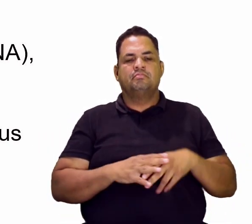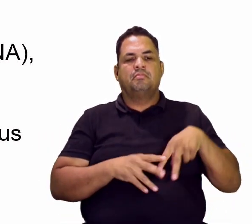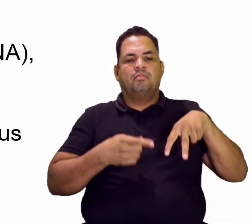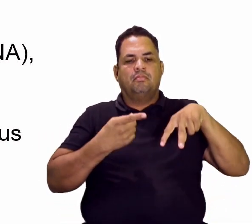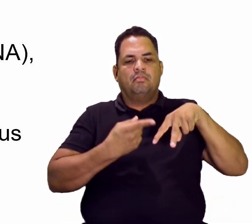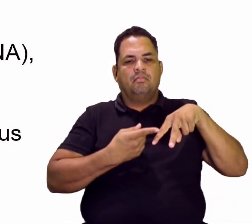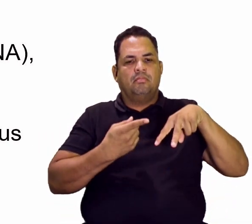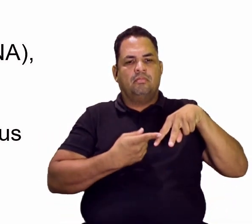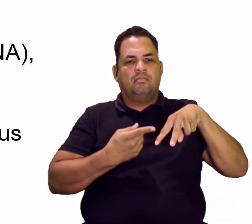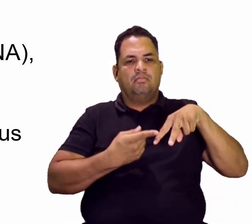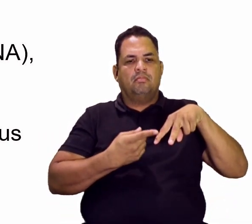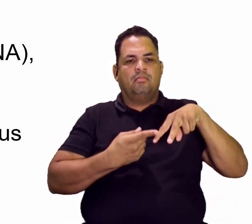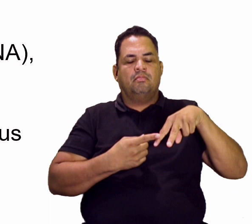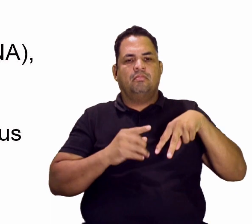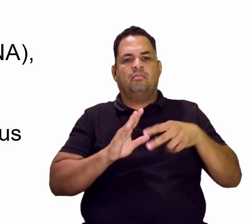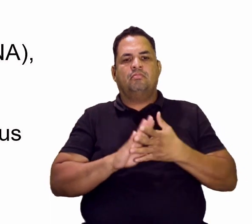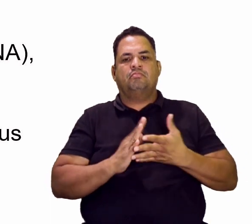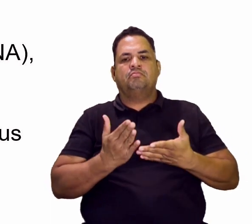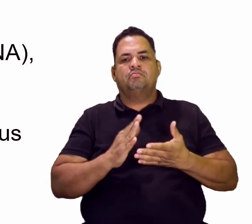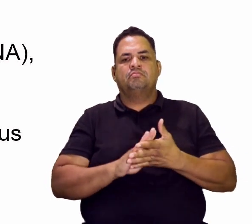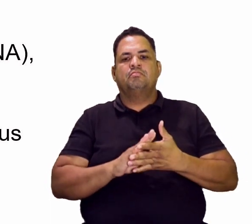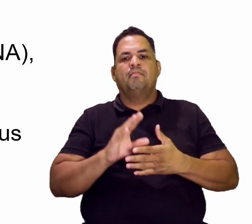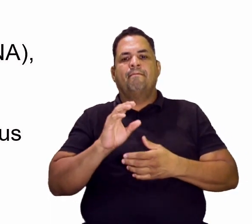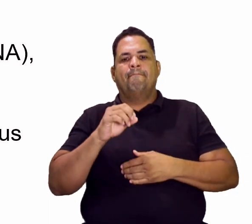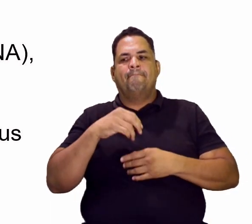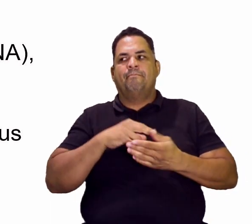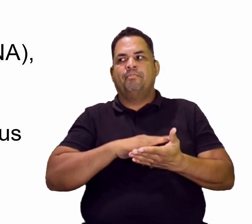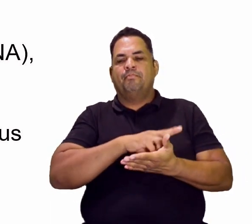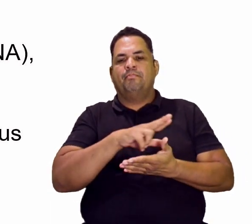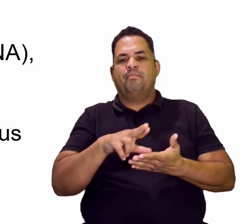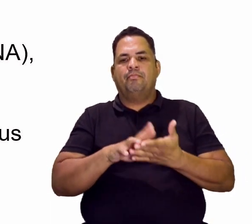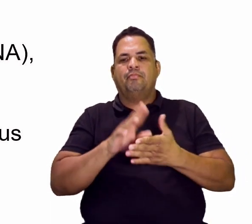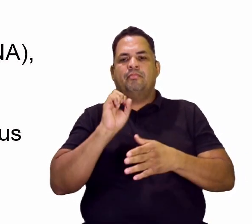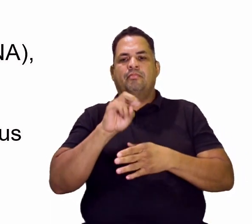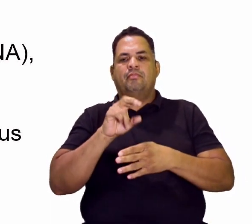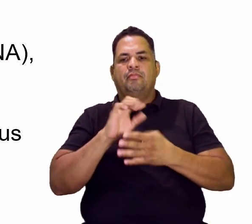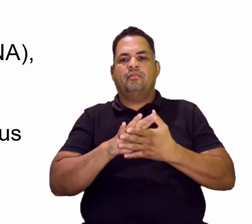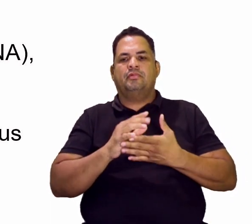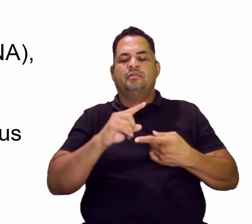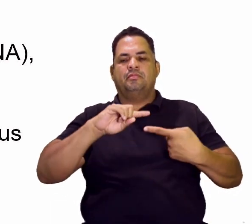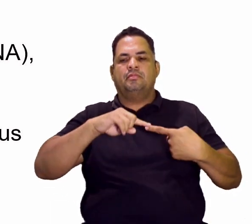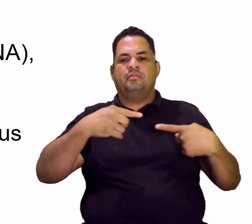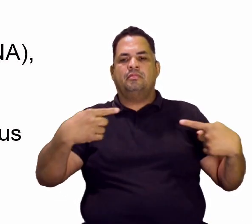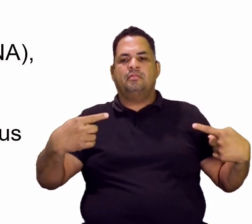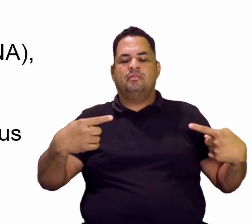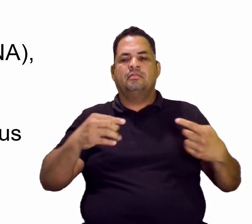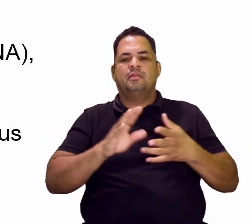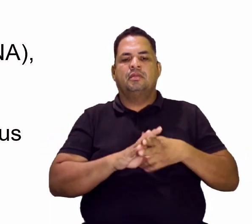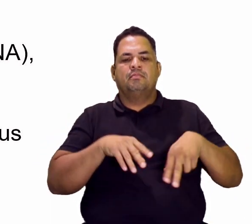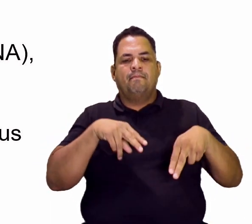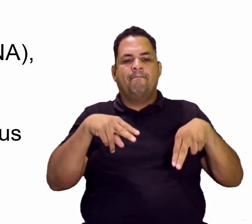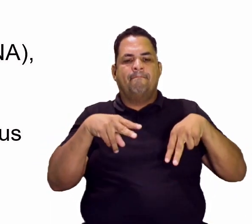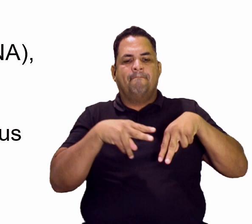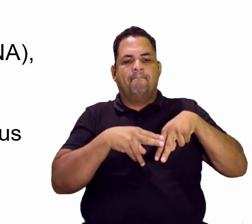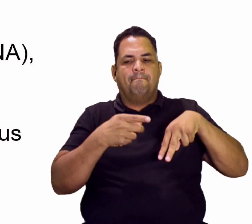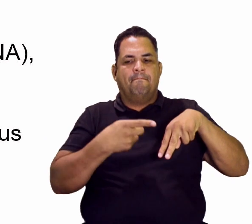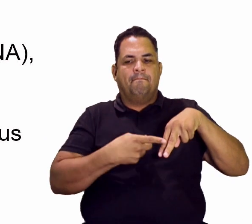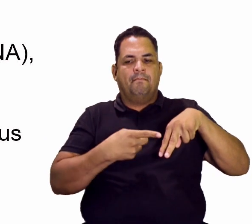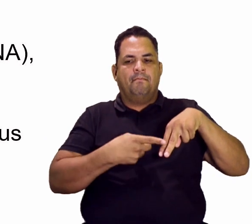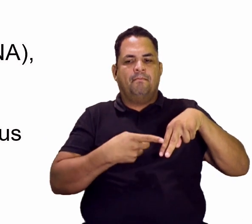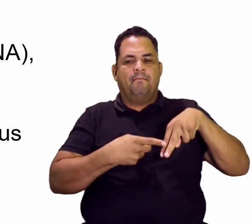Poliomielite é o agente etiológico, poliovírus, também vírus de RNA, aquele que vai provocar a paralisia, né?